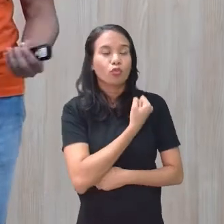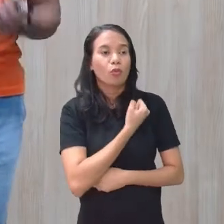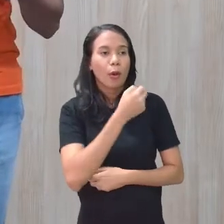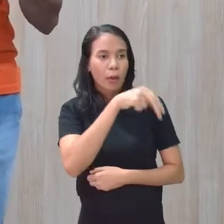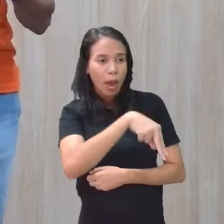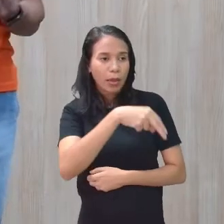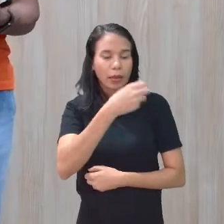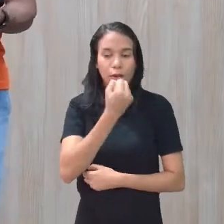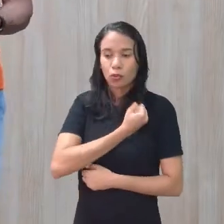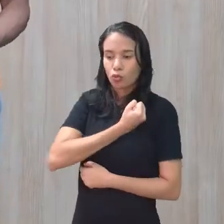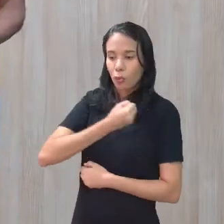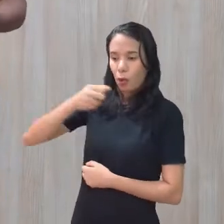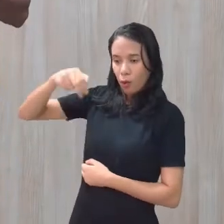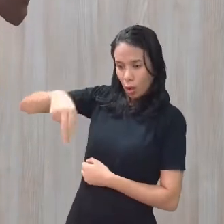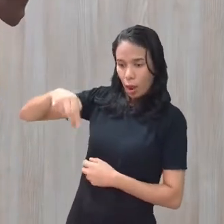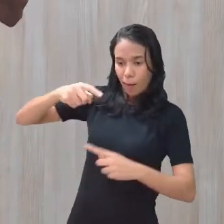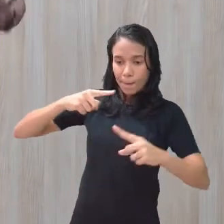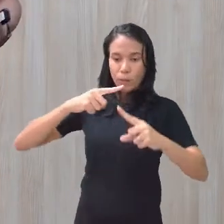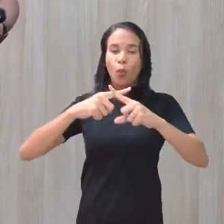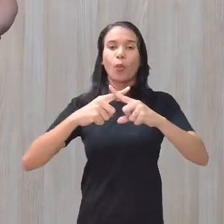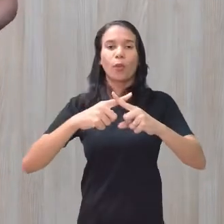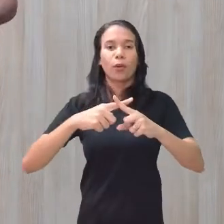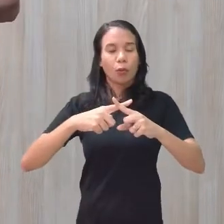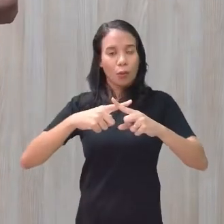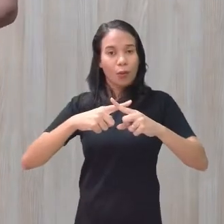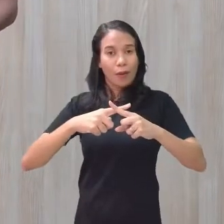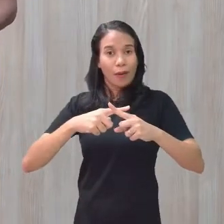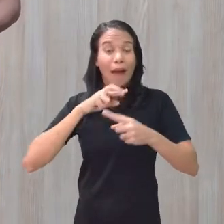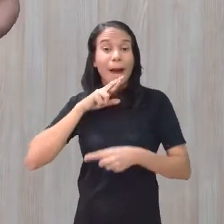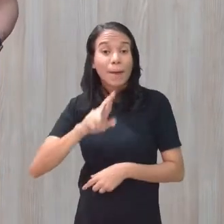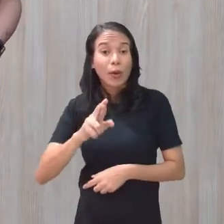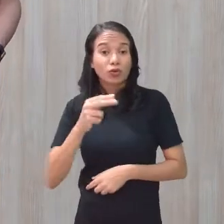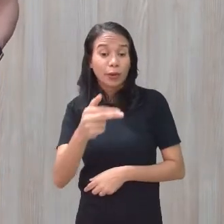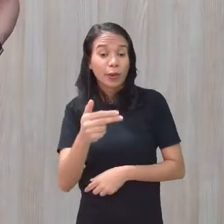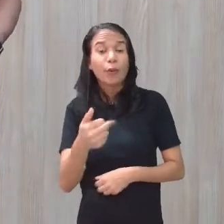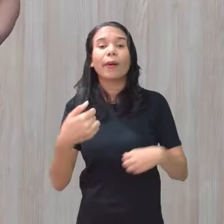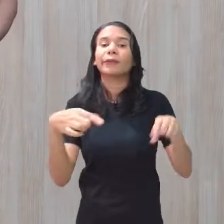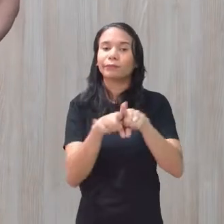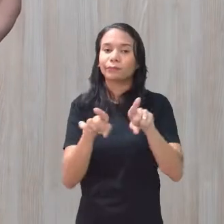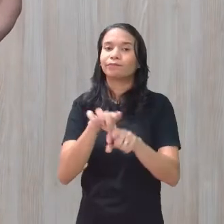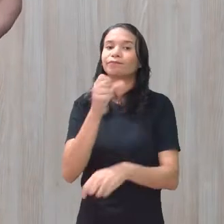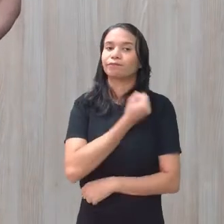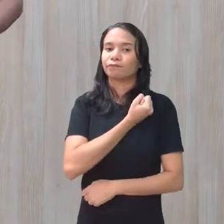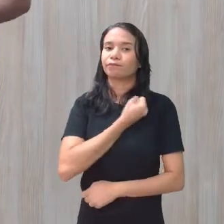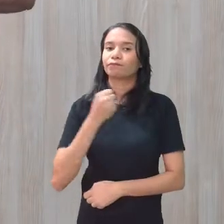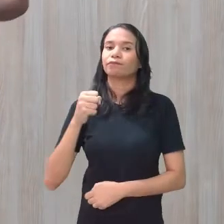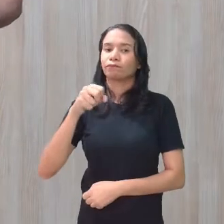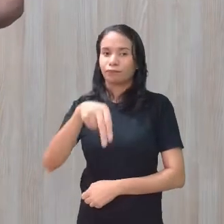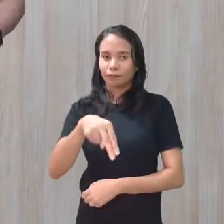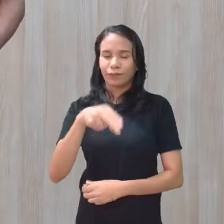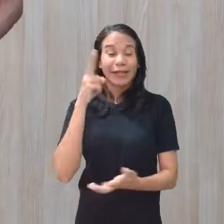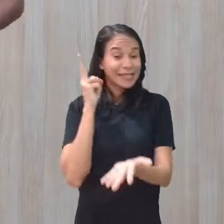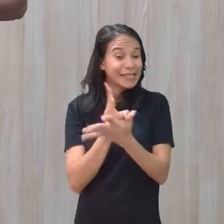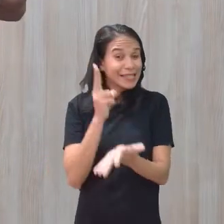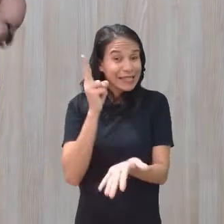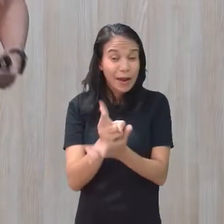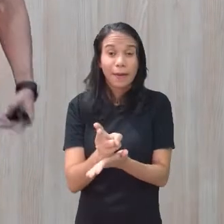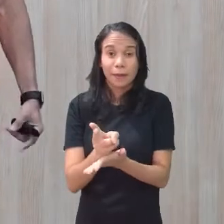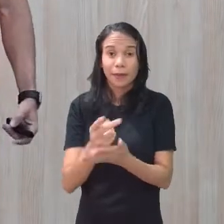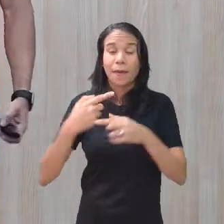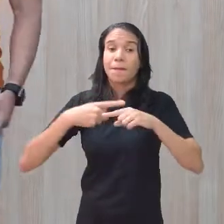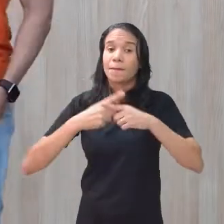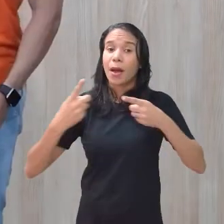e multiplico, a resposta vai ser também um número natural, certo? Sempre. Já